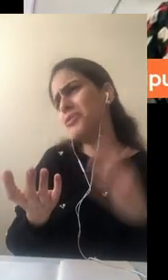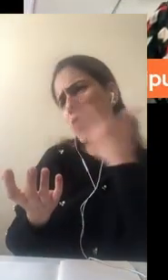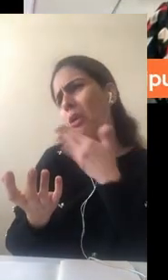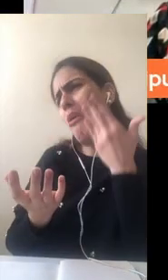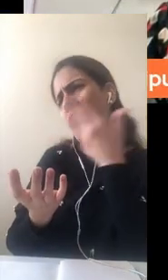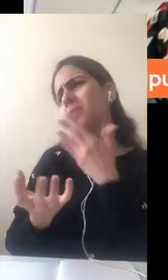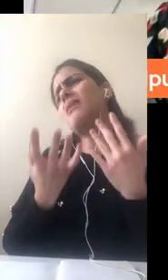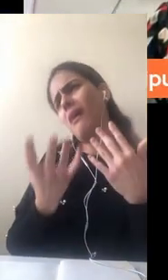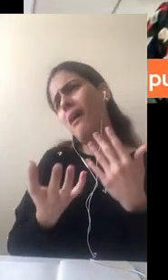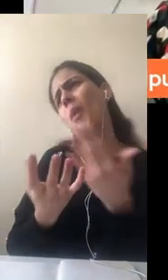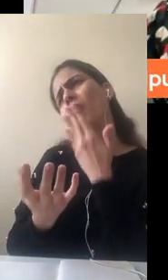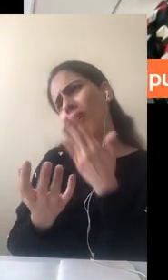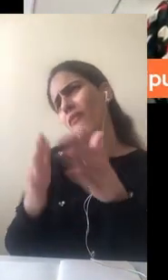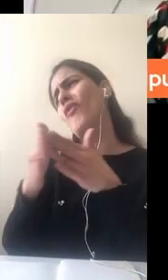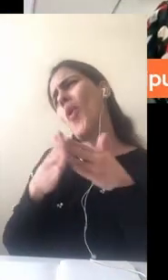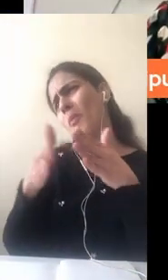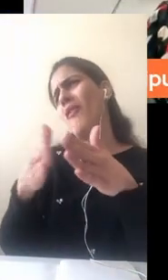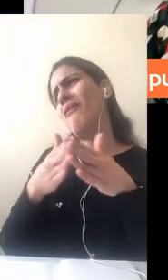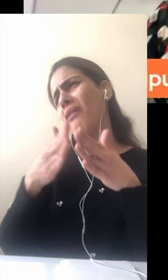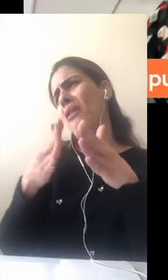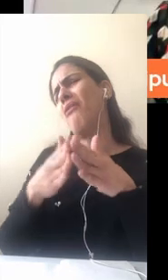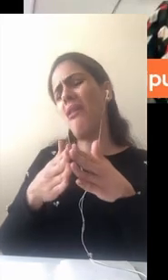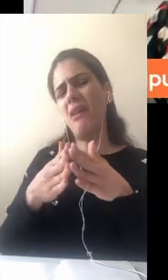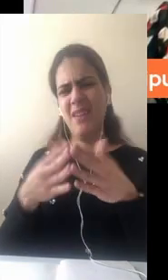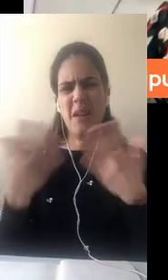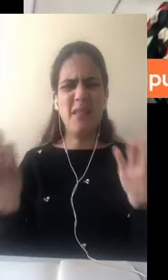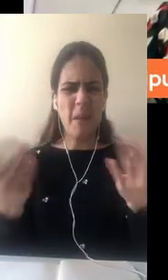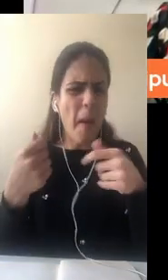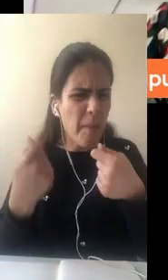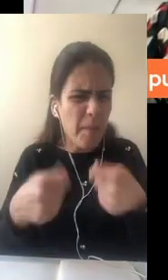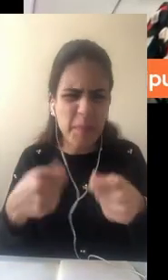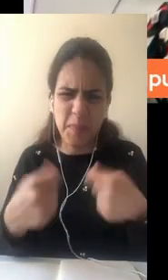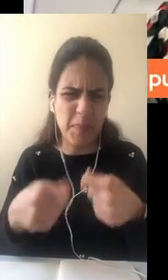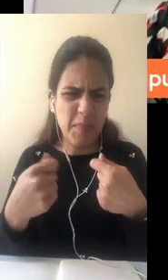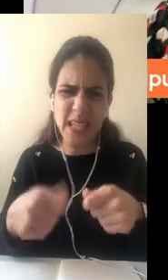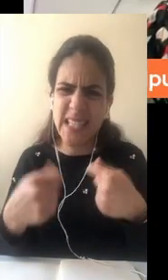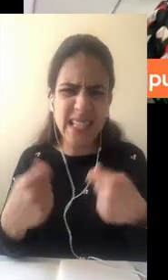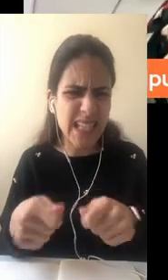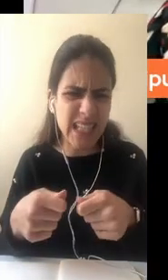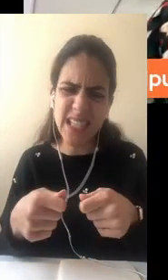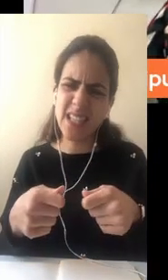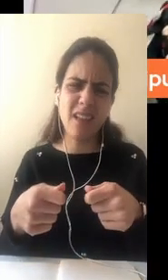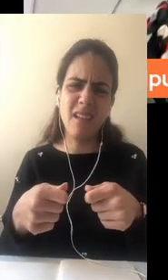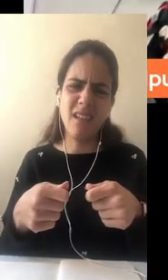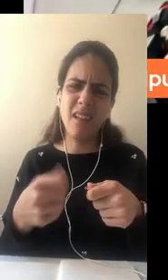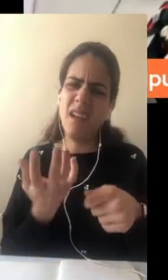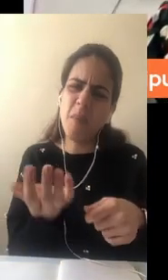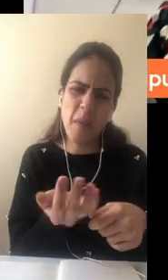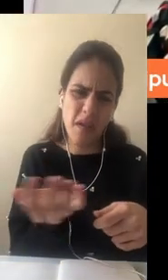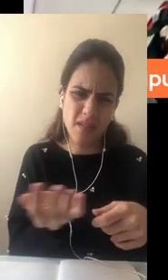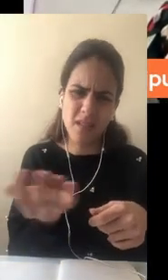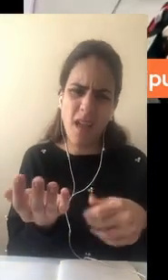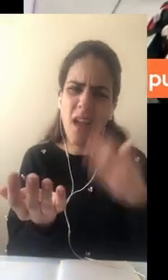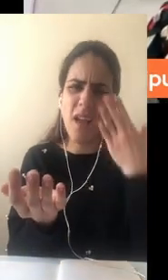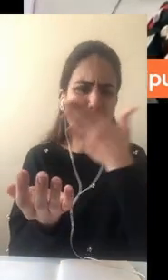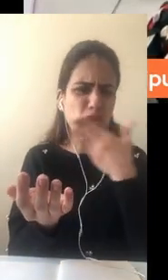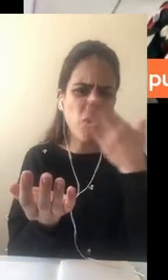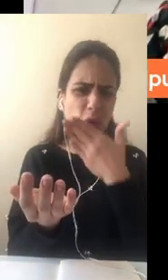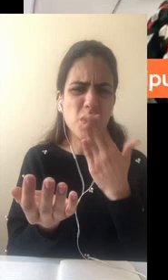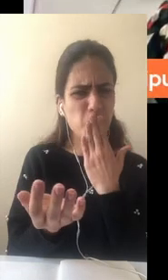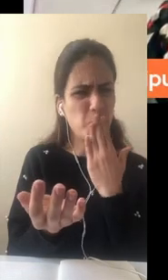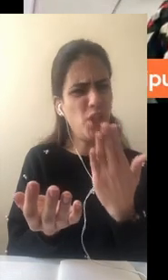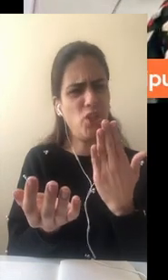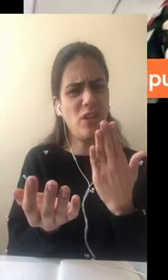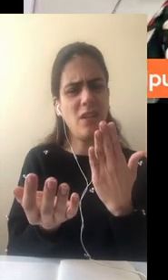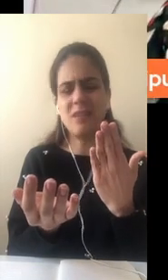Ninguém precisa romper com tudo isso só para ganhar bala. Então, eu quero desenvolver em vocês